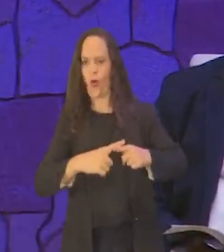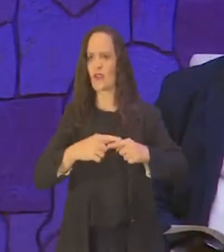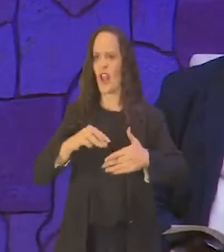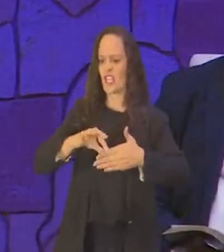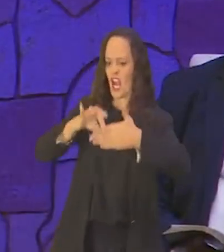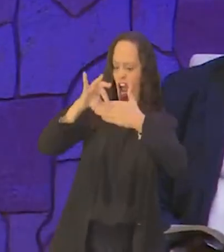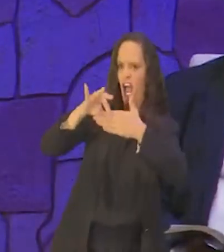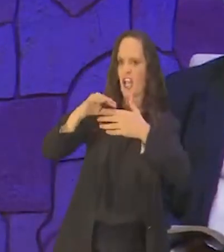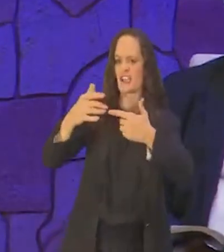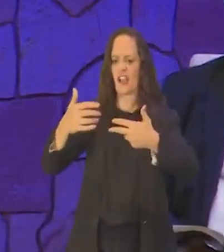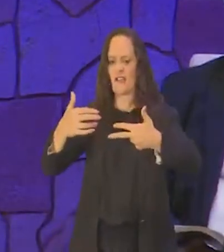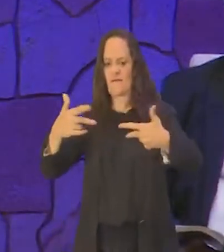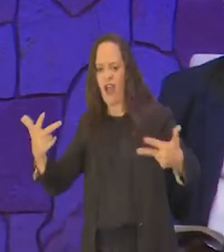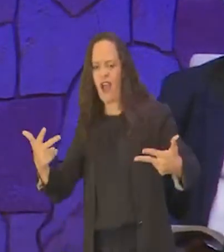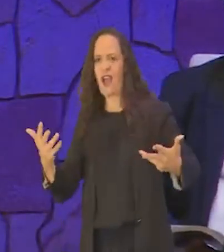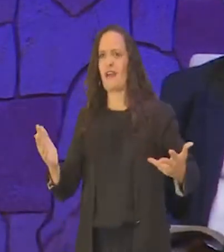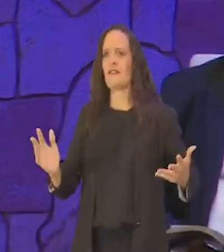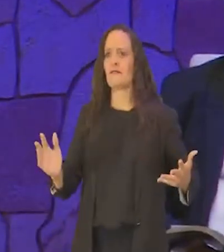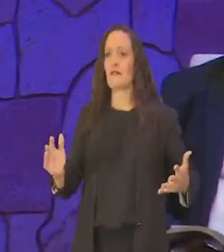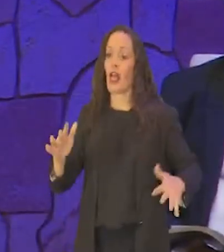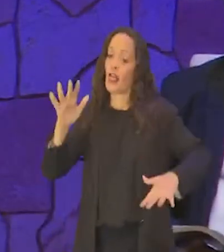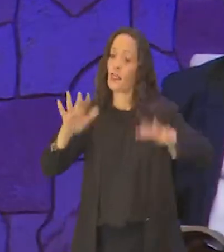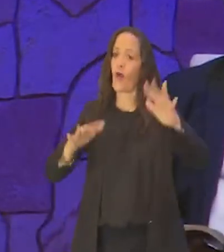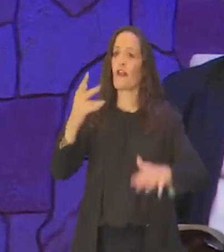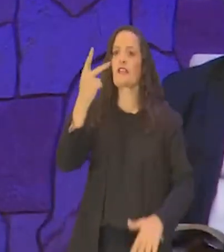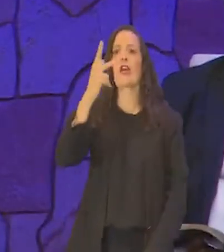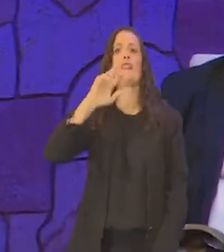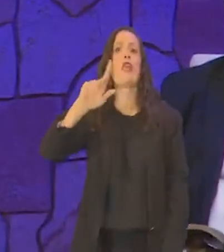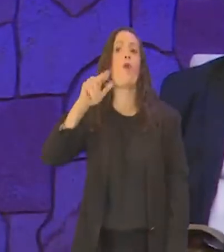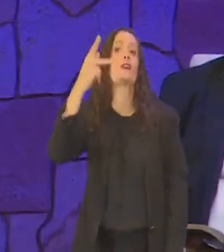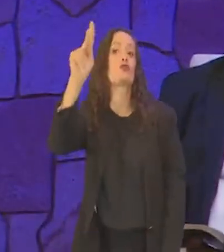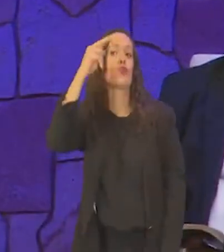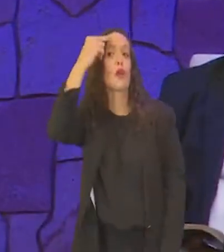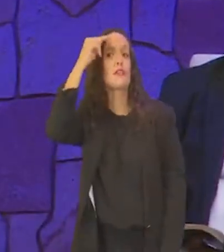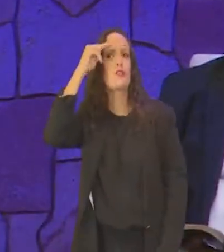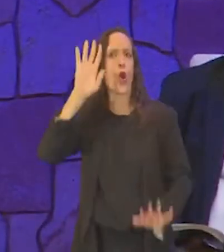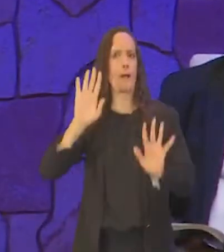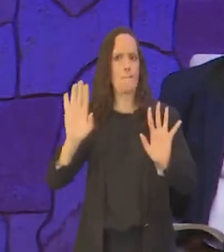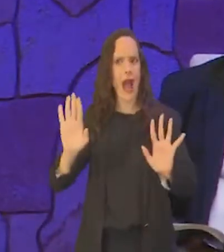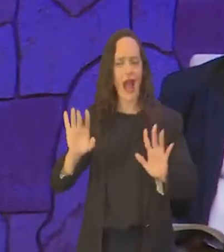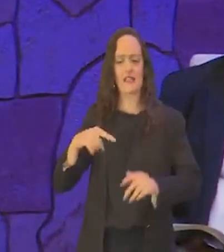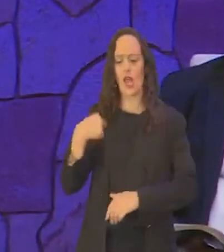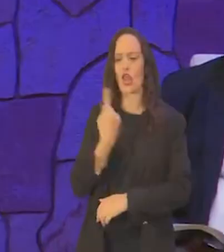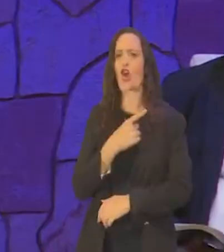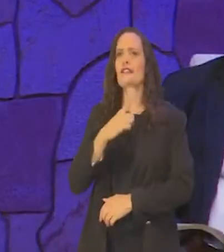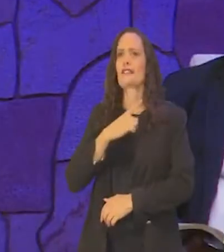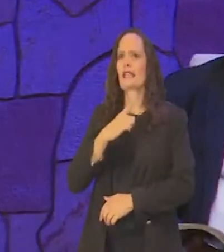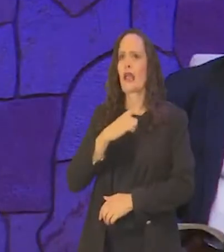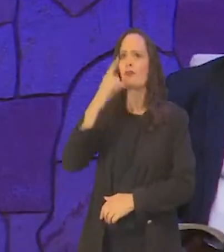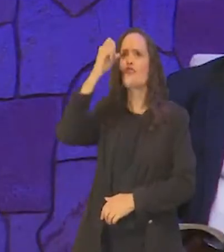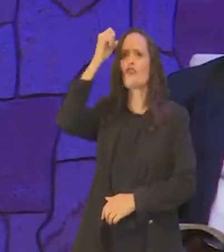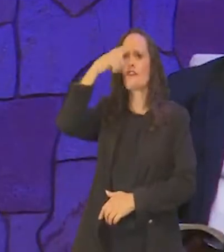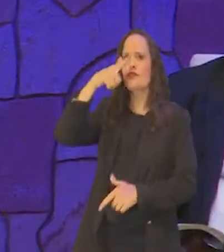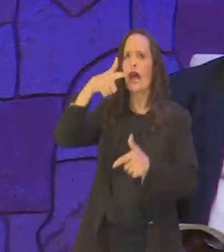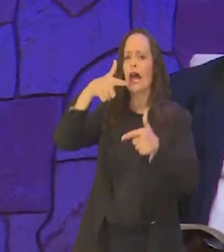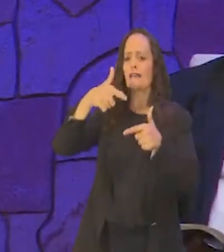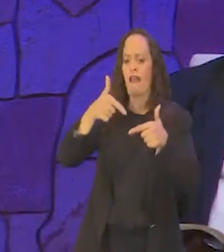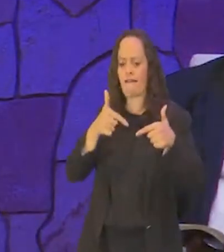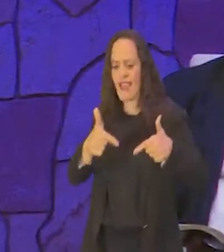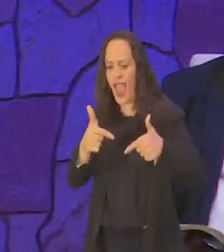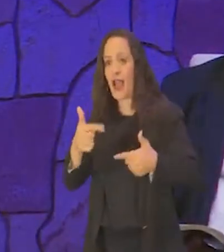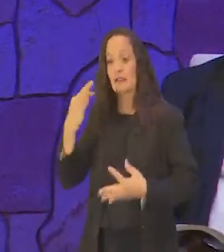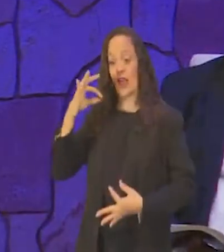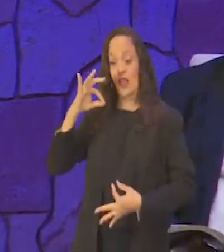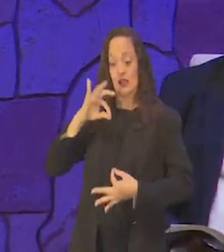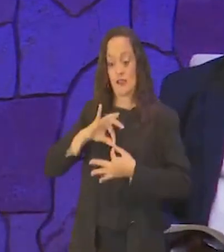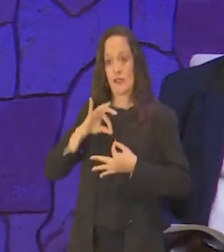território. Talvez não seja o seu caso, ou talvez seja, porque nós enfrentamos certamente guerras